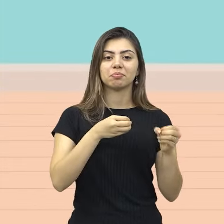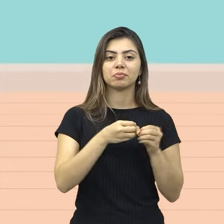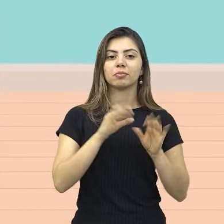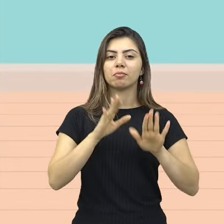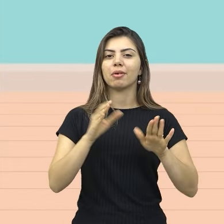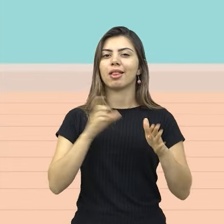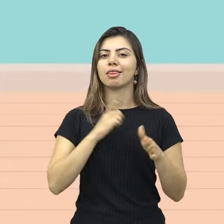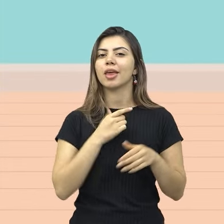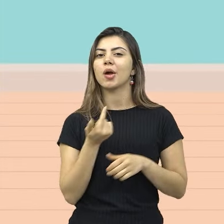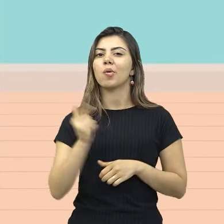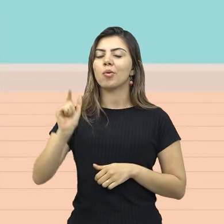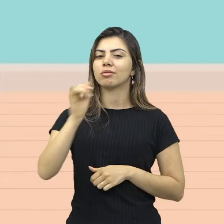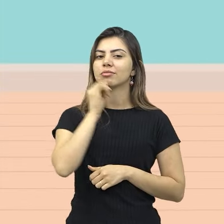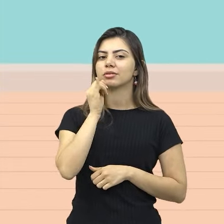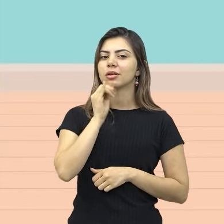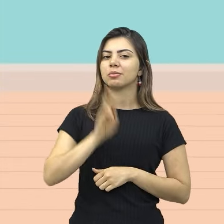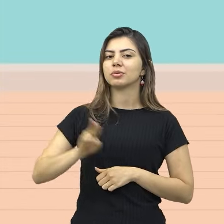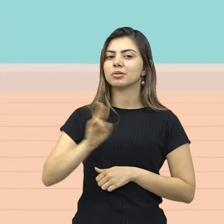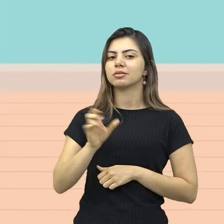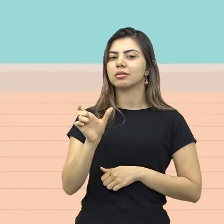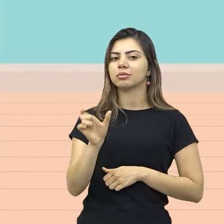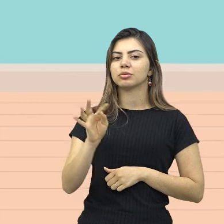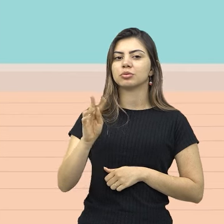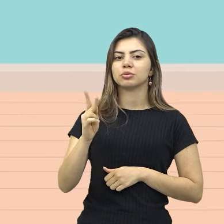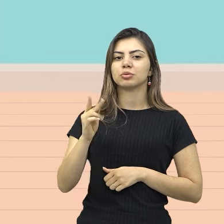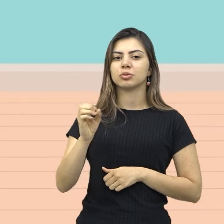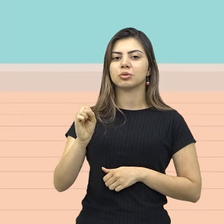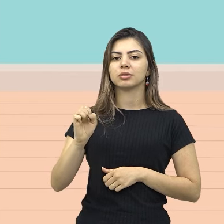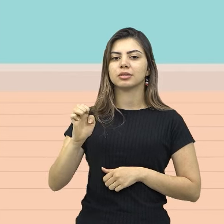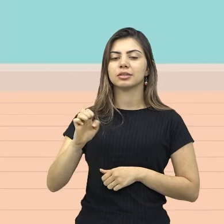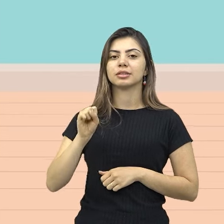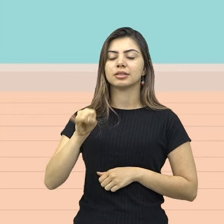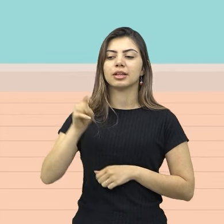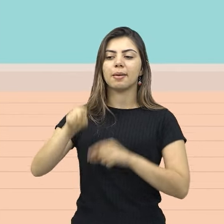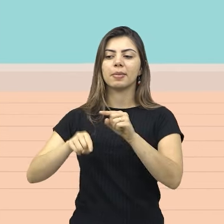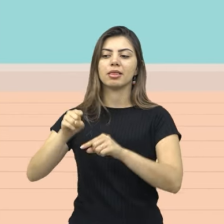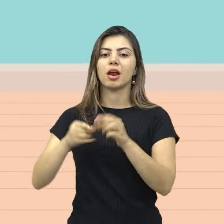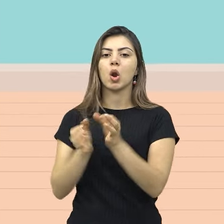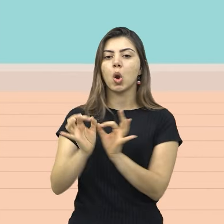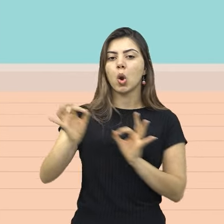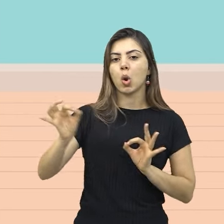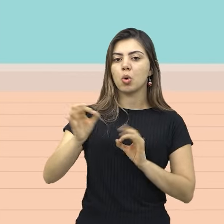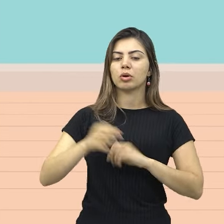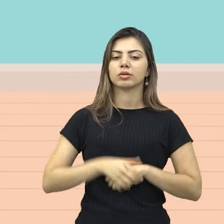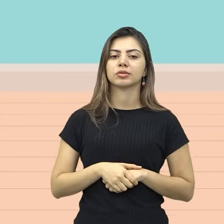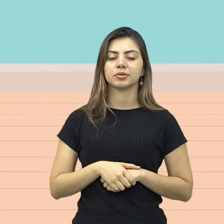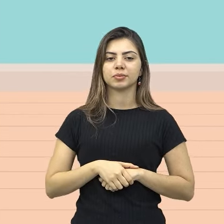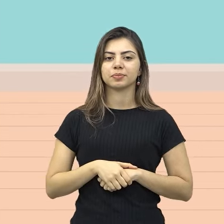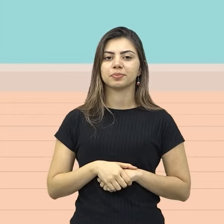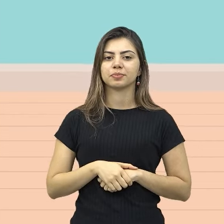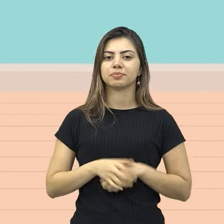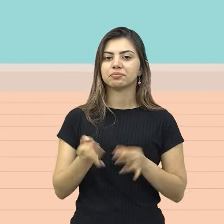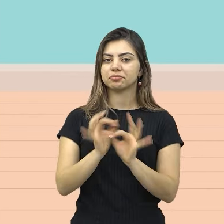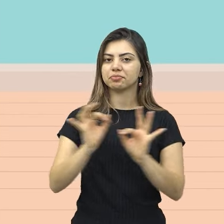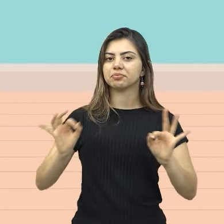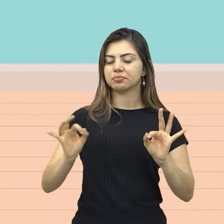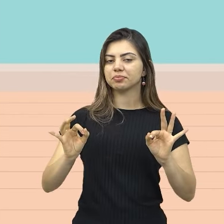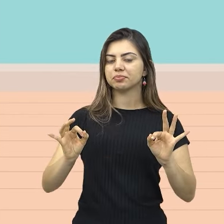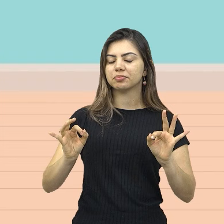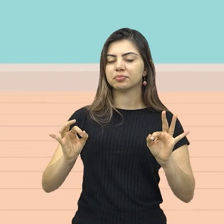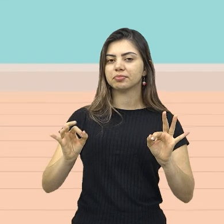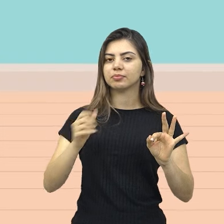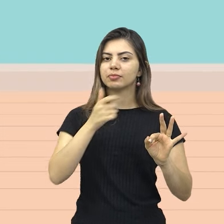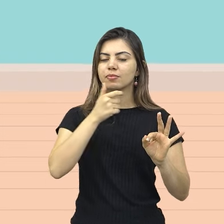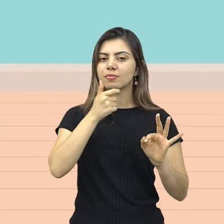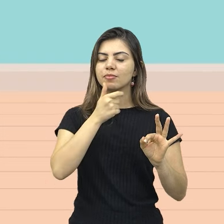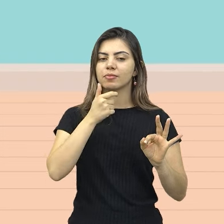those. Quando eu utilizo those? Quando os objetos estão distantes de mim. Então, o que ele falou aí? Those students are from the elementary